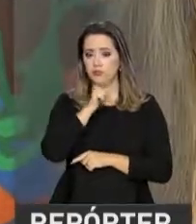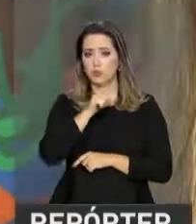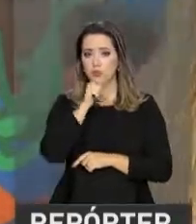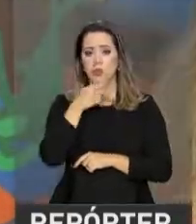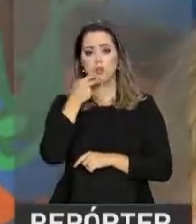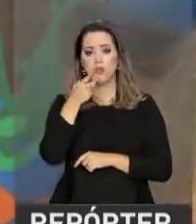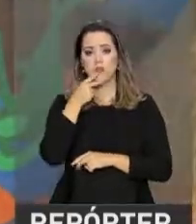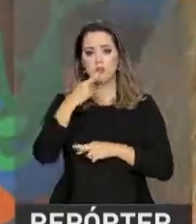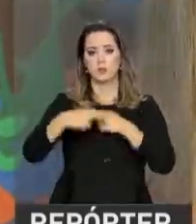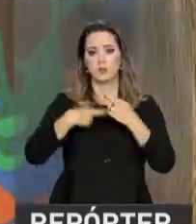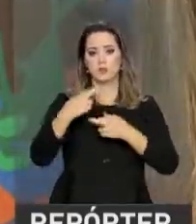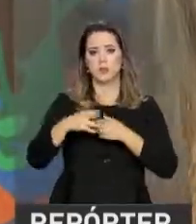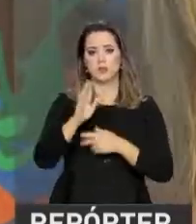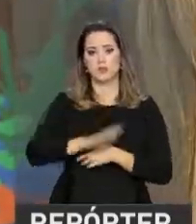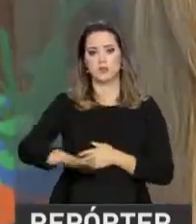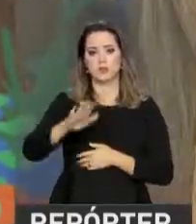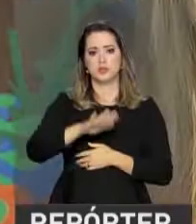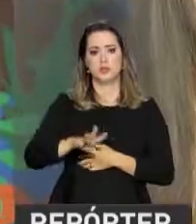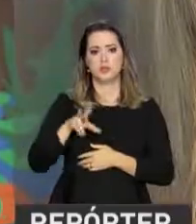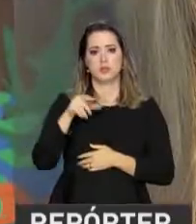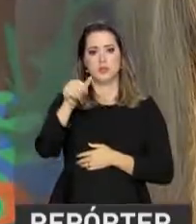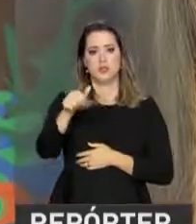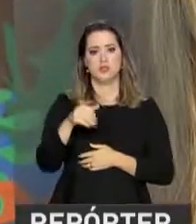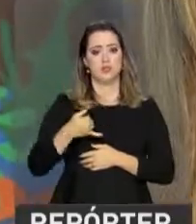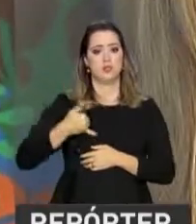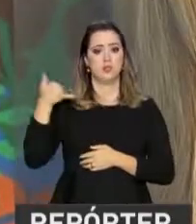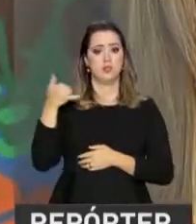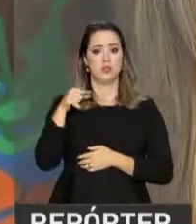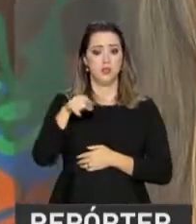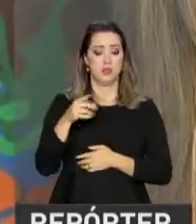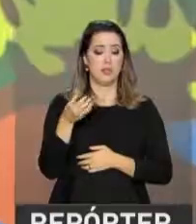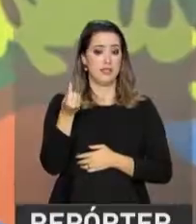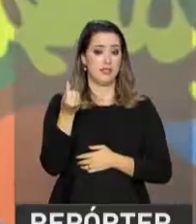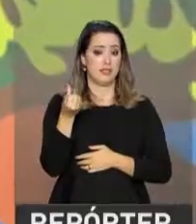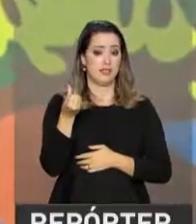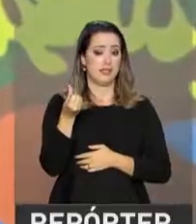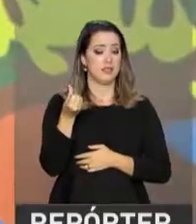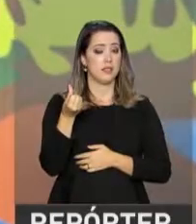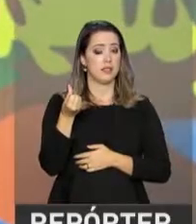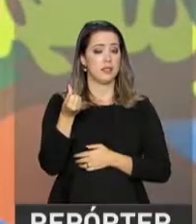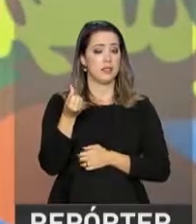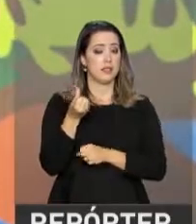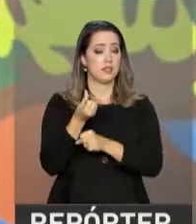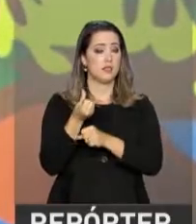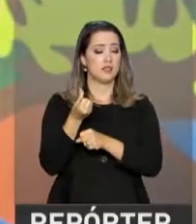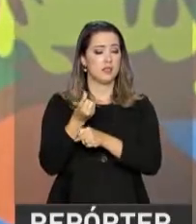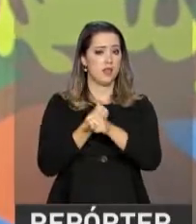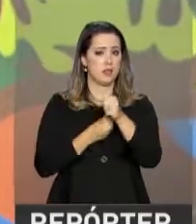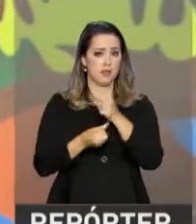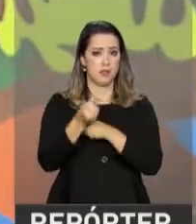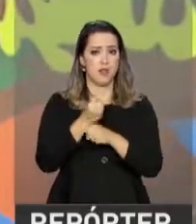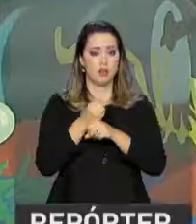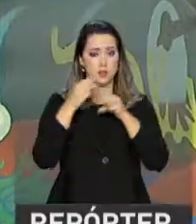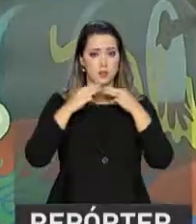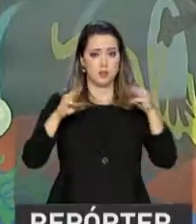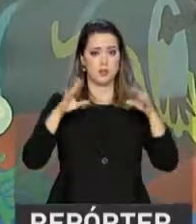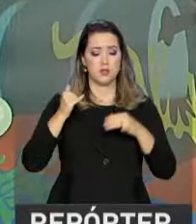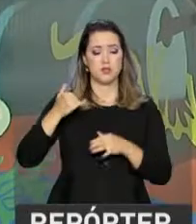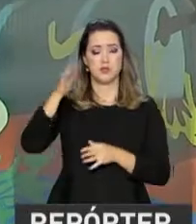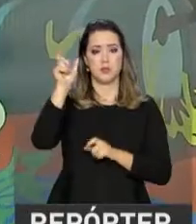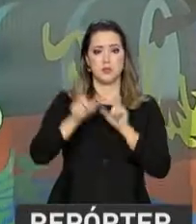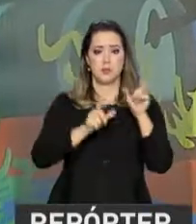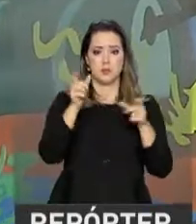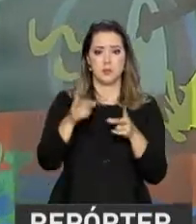fala sobre reciclagem com crianças de todas as idades. Há 6 anos, ela sentiu necessidade de levar sua mensagem a mais pessoas